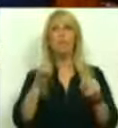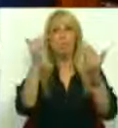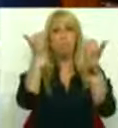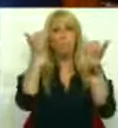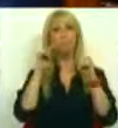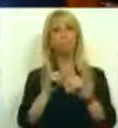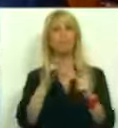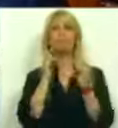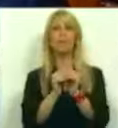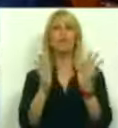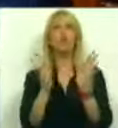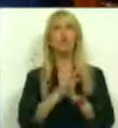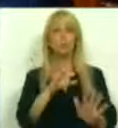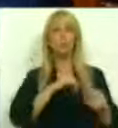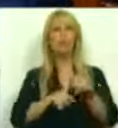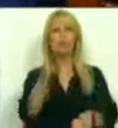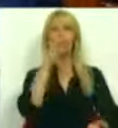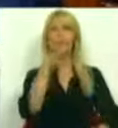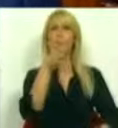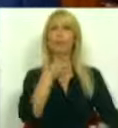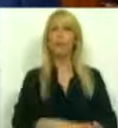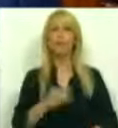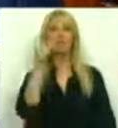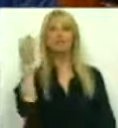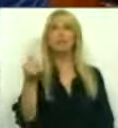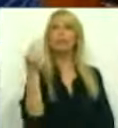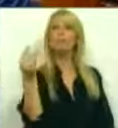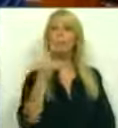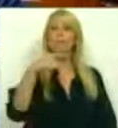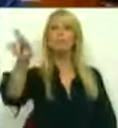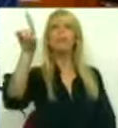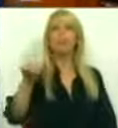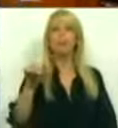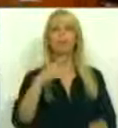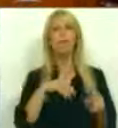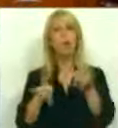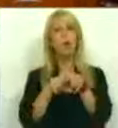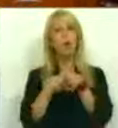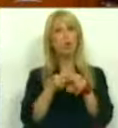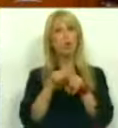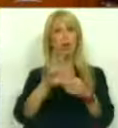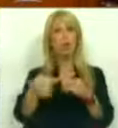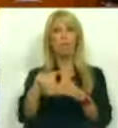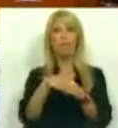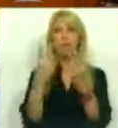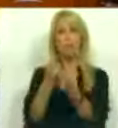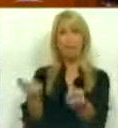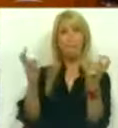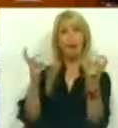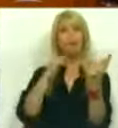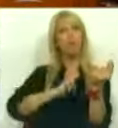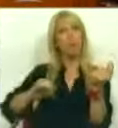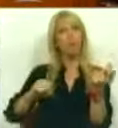notícia para todos os senhores deputados e, em especial, também para os deputados que integram as bancadas